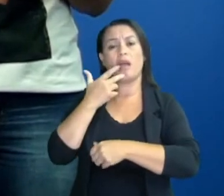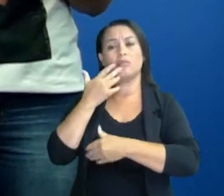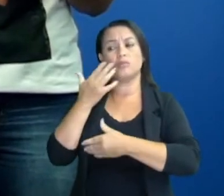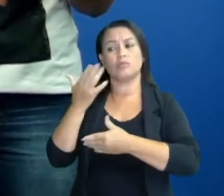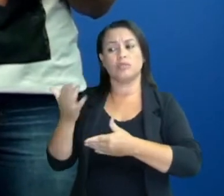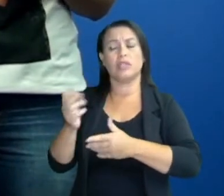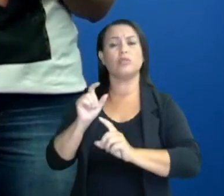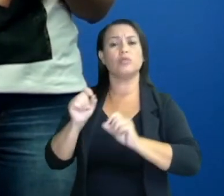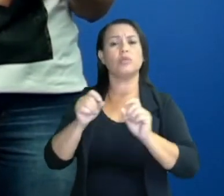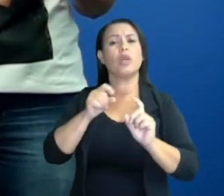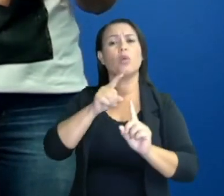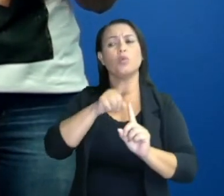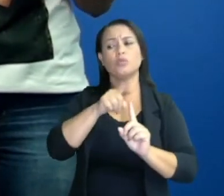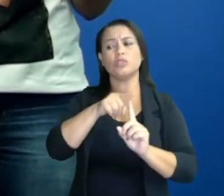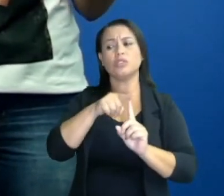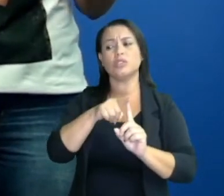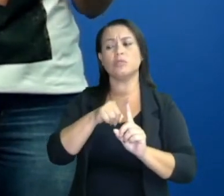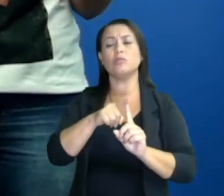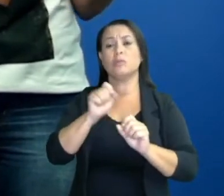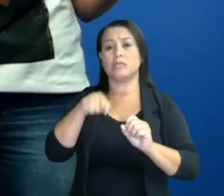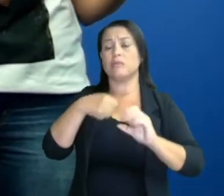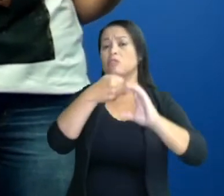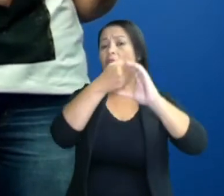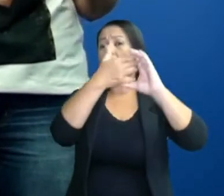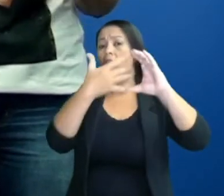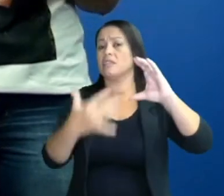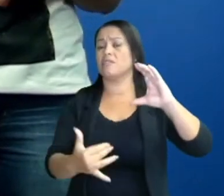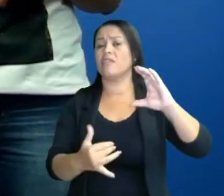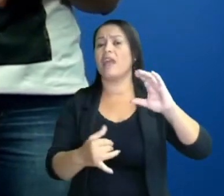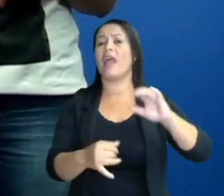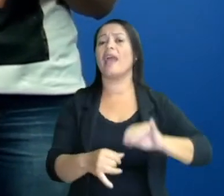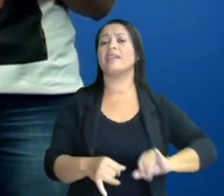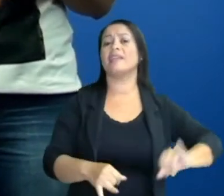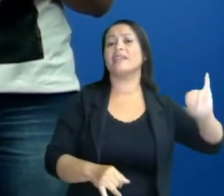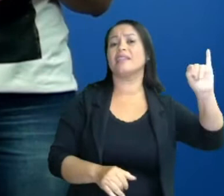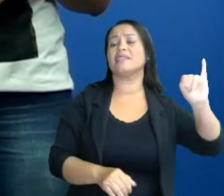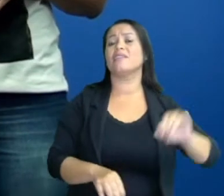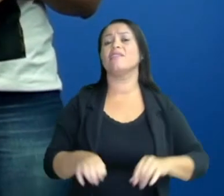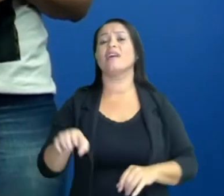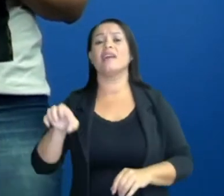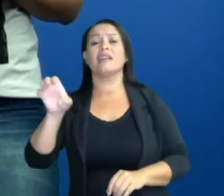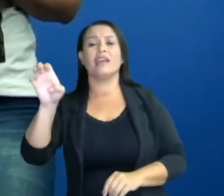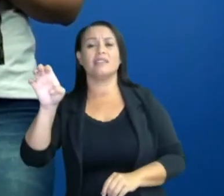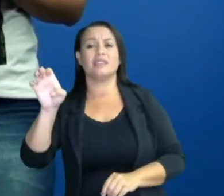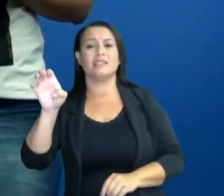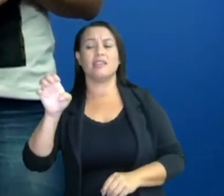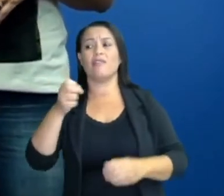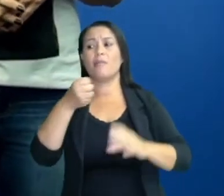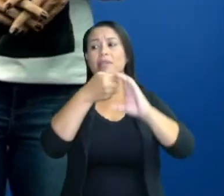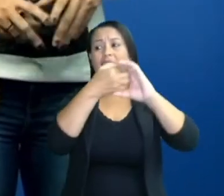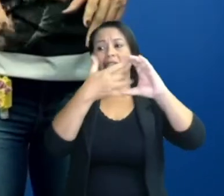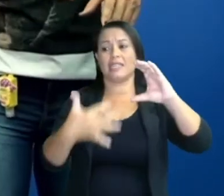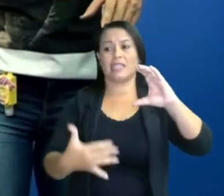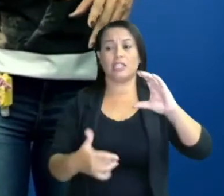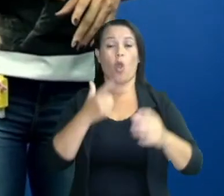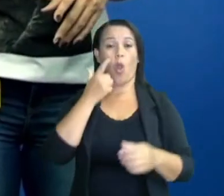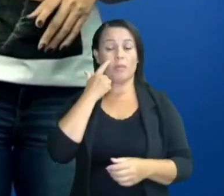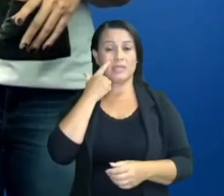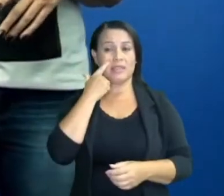delas nós vamos classificando-as intensiva e extensiva a partir de suas características